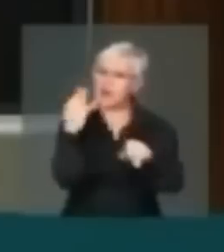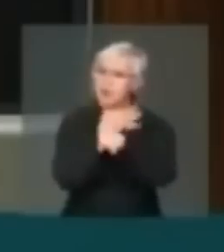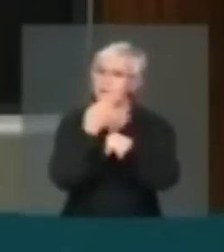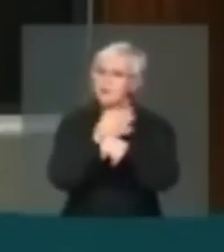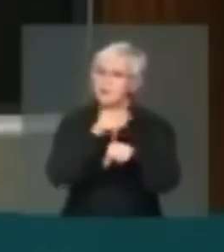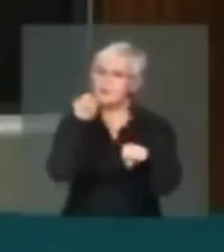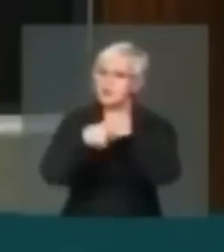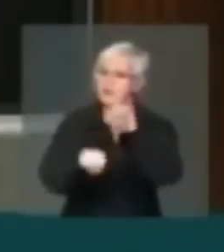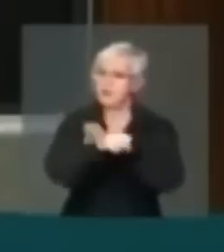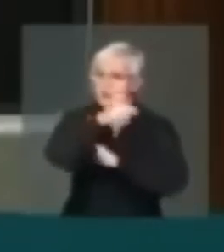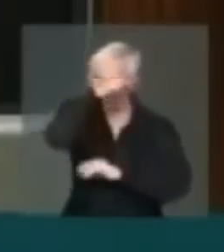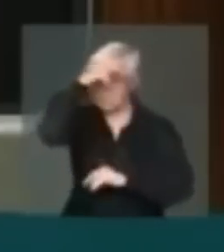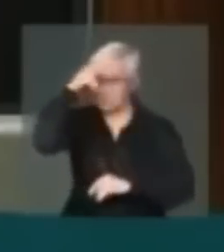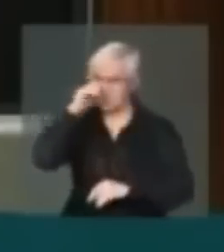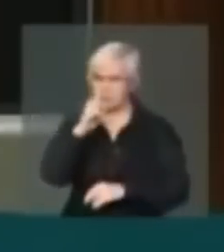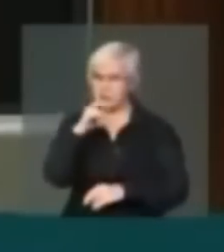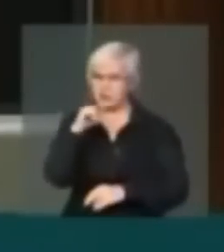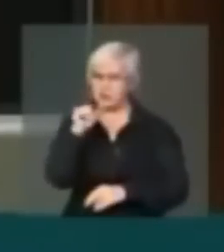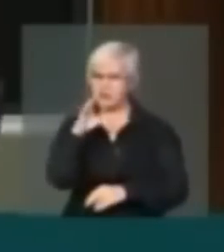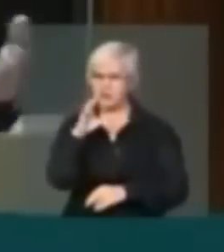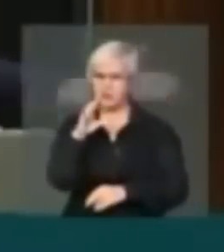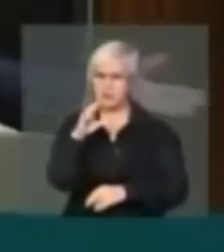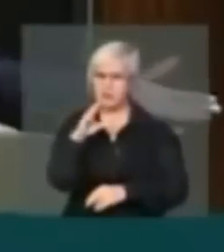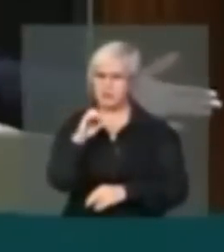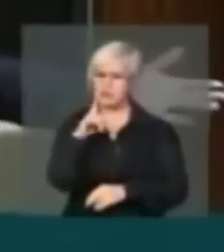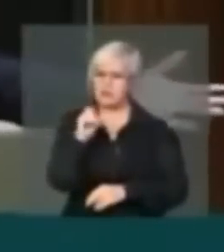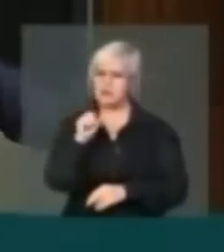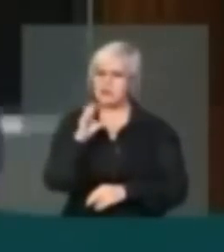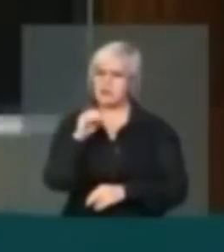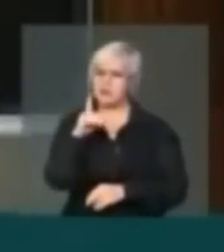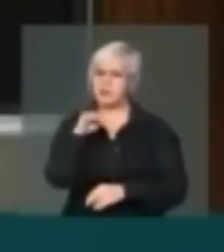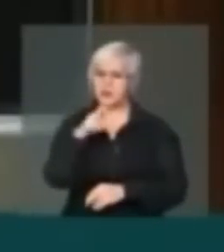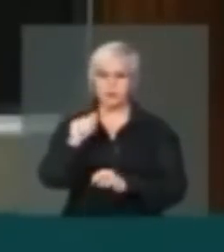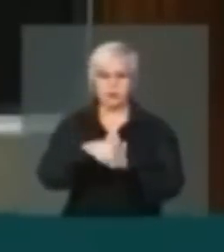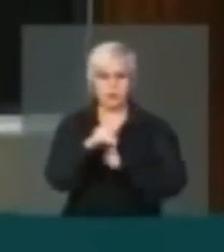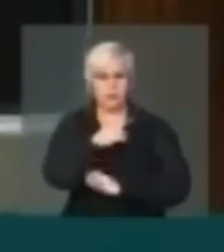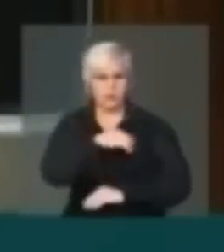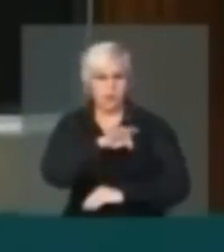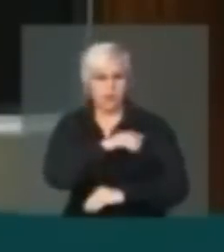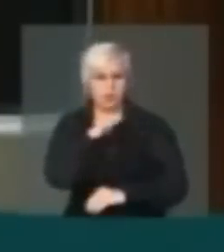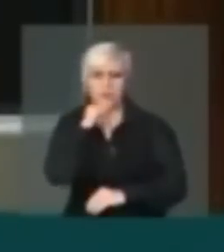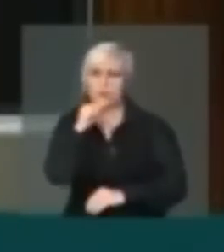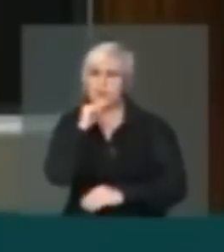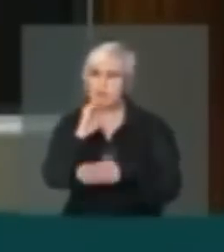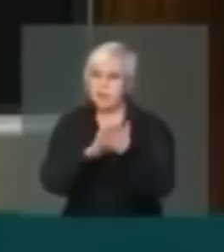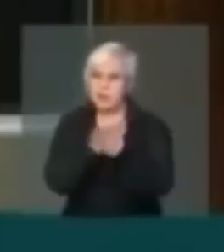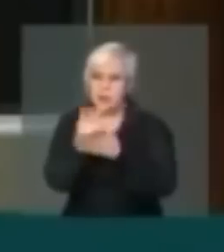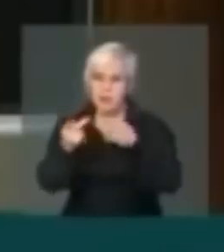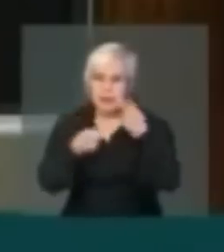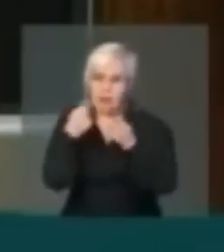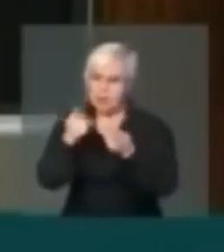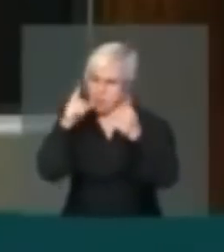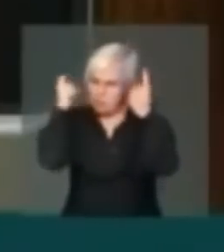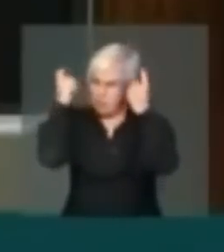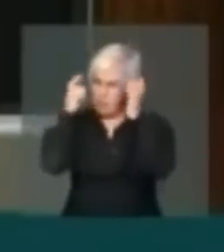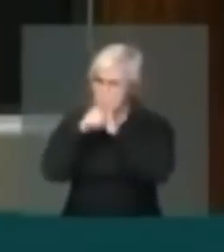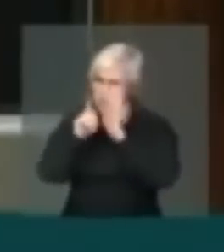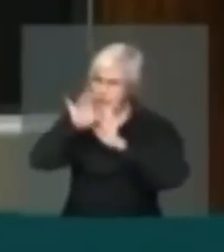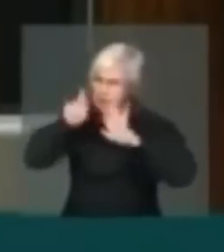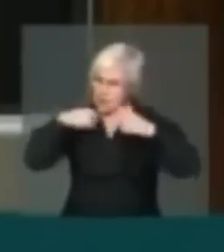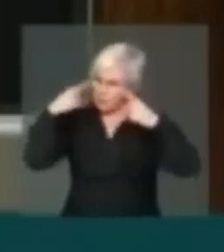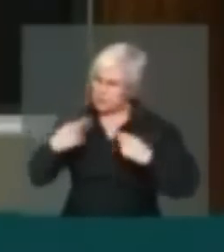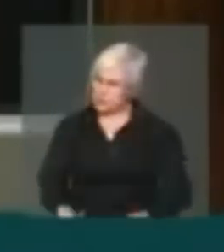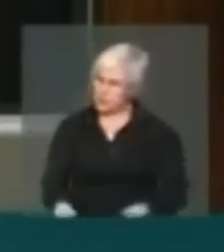do prefeito Celso Daniel do pt não quer falar nada sobre isso aqui então pra e com Direitos Humanos